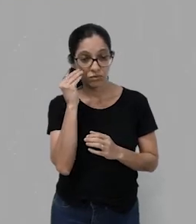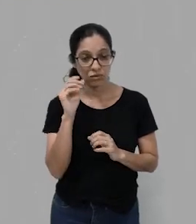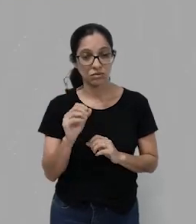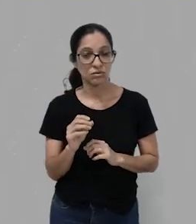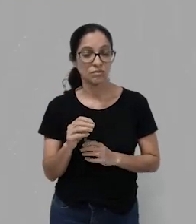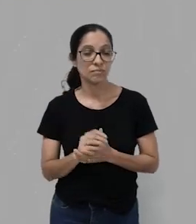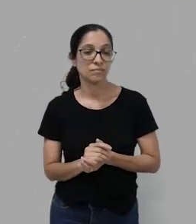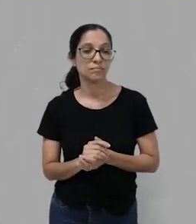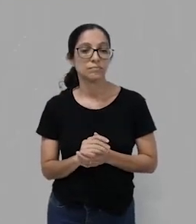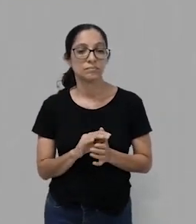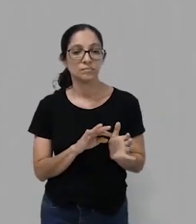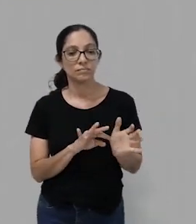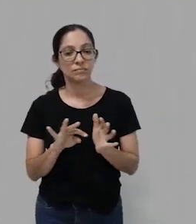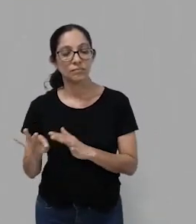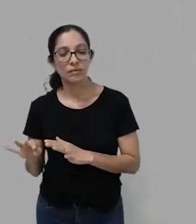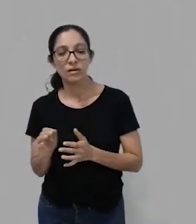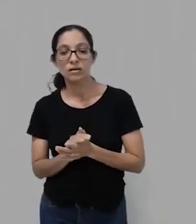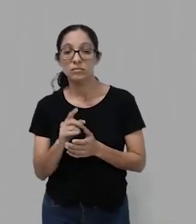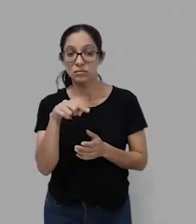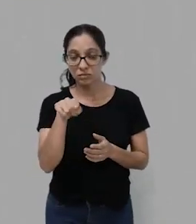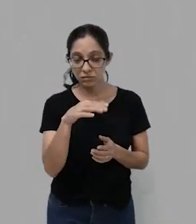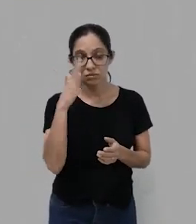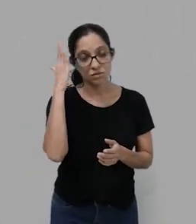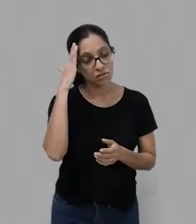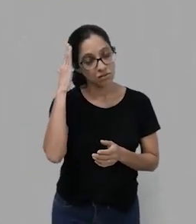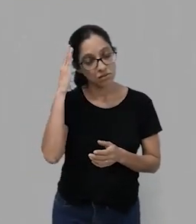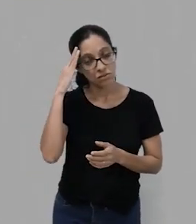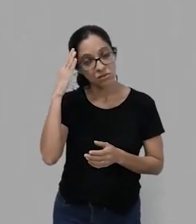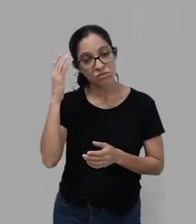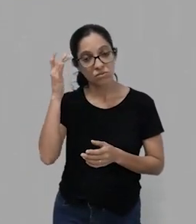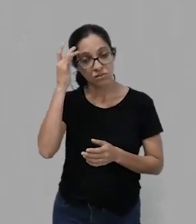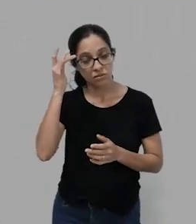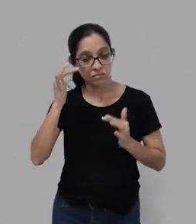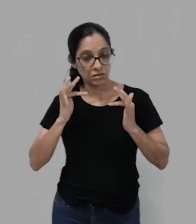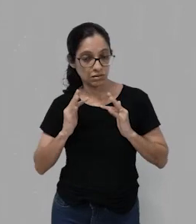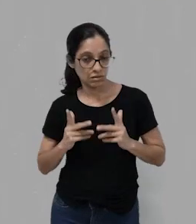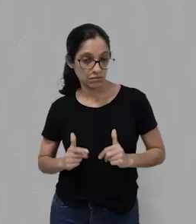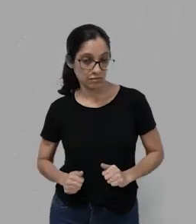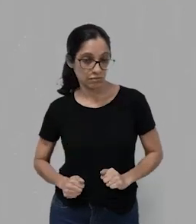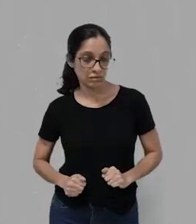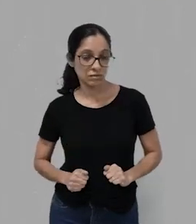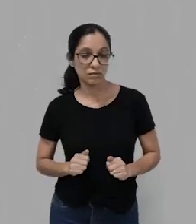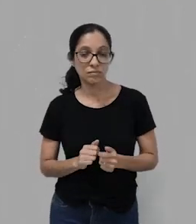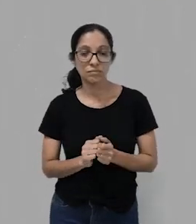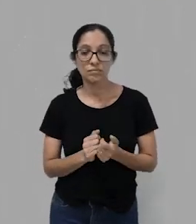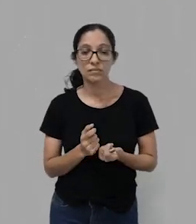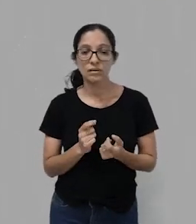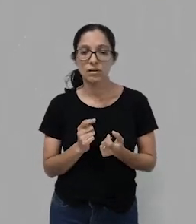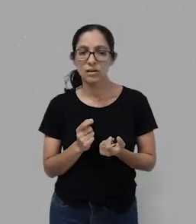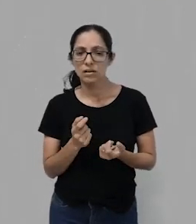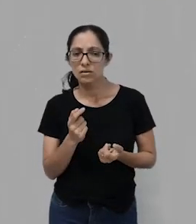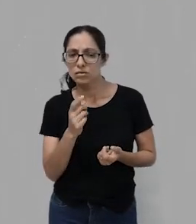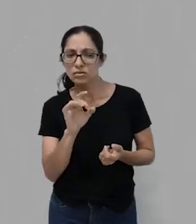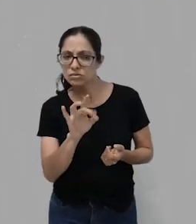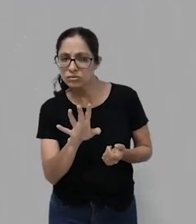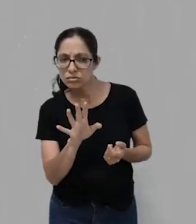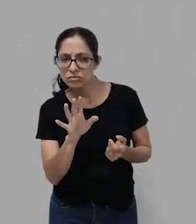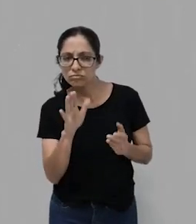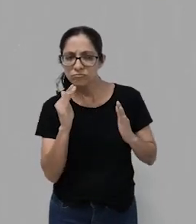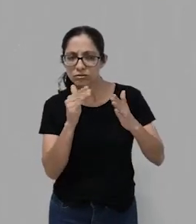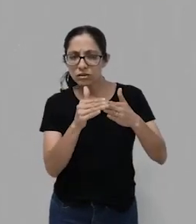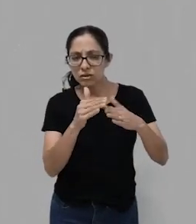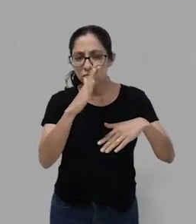galerinha, eu vou ficando por aqui. Eu espero que vocês tenham entendido aí um pouquinho sobre as capacidades físicas, né? É aquilo que não é só para